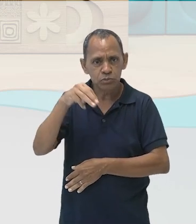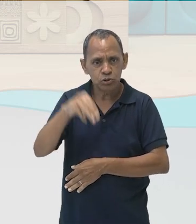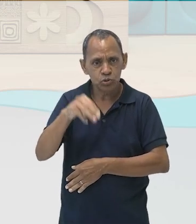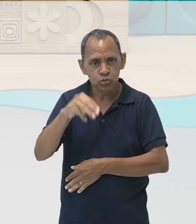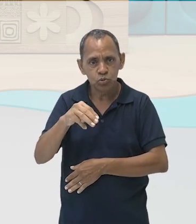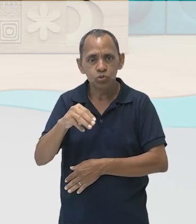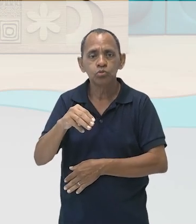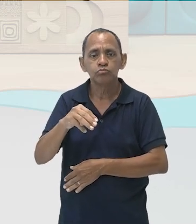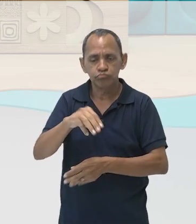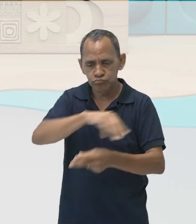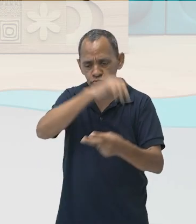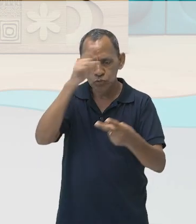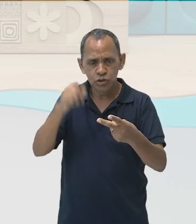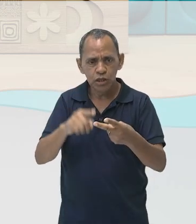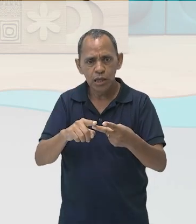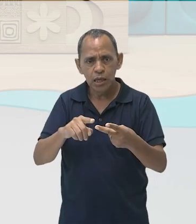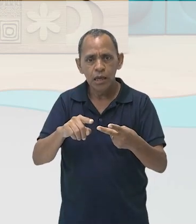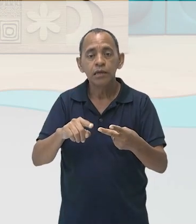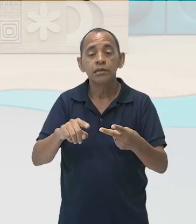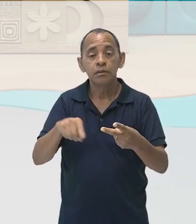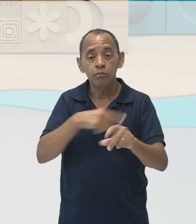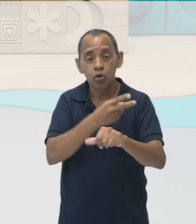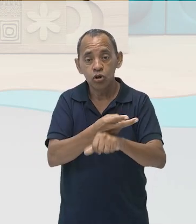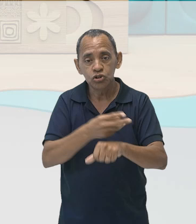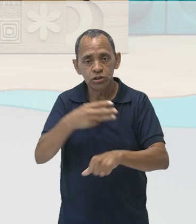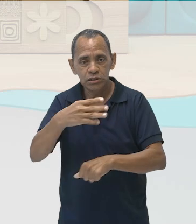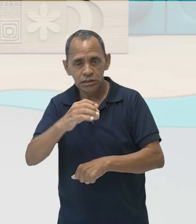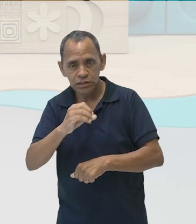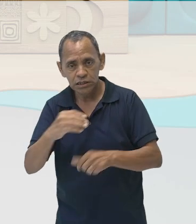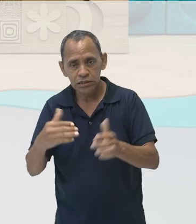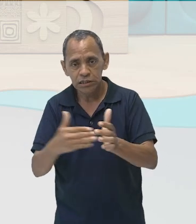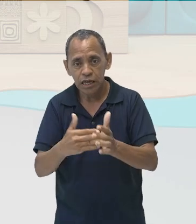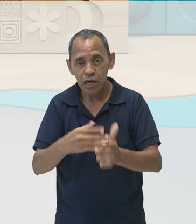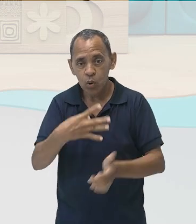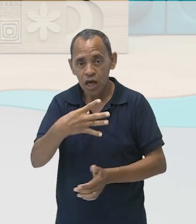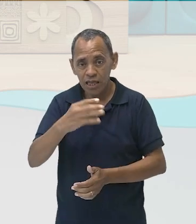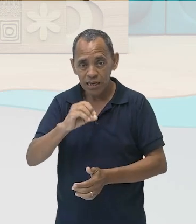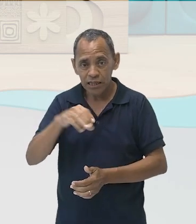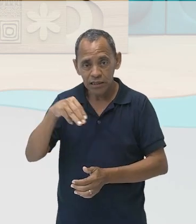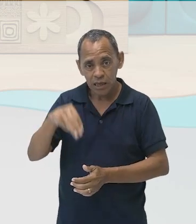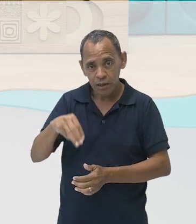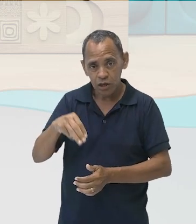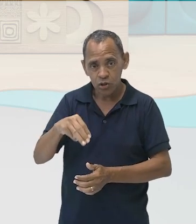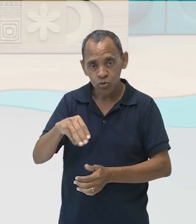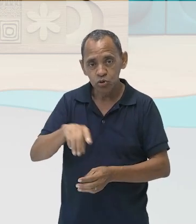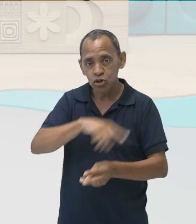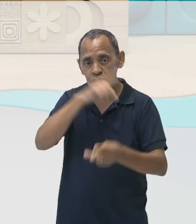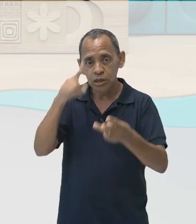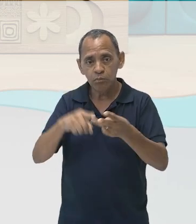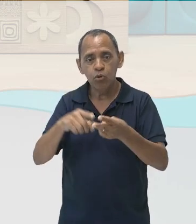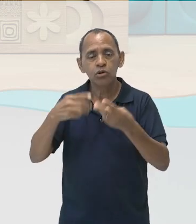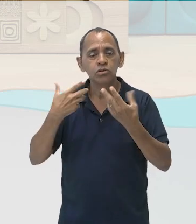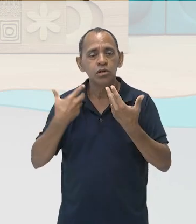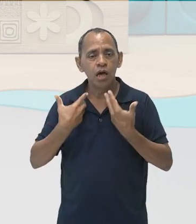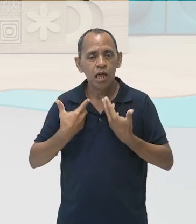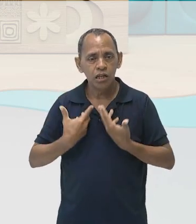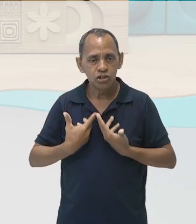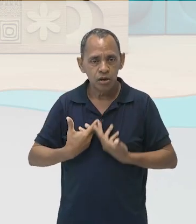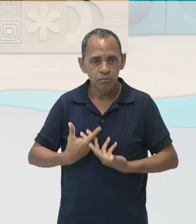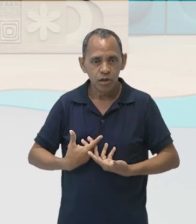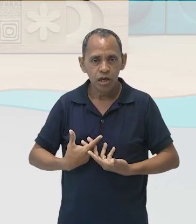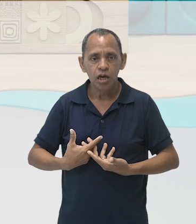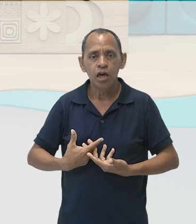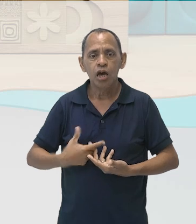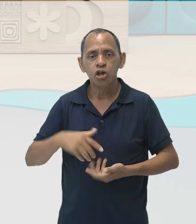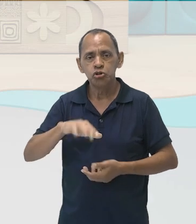que acontece entre 30 e 40 minutos, e a parte de relaxamento e volta à calma, né, que é quando o